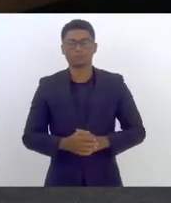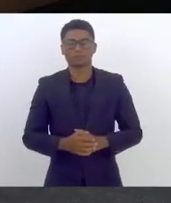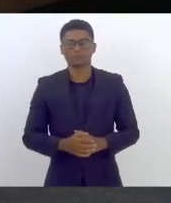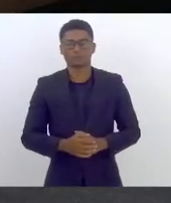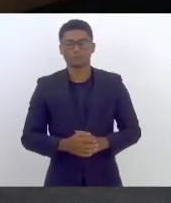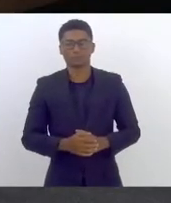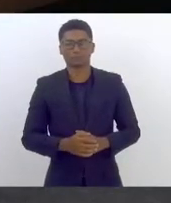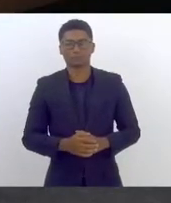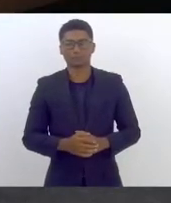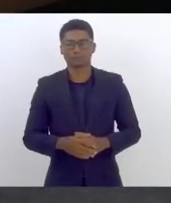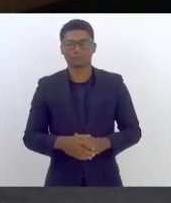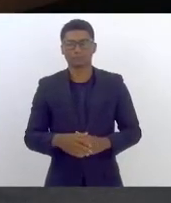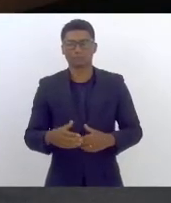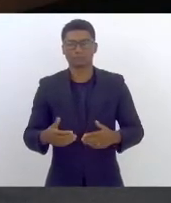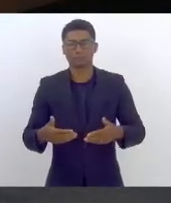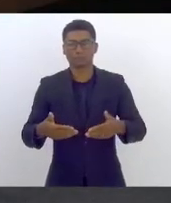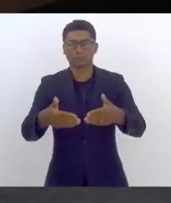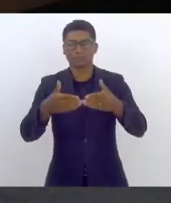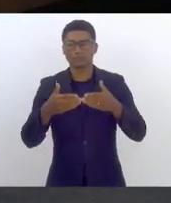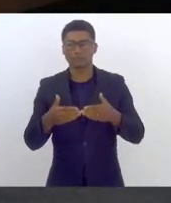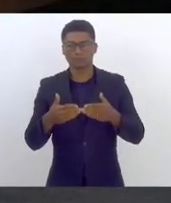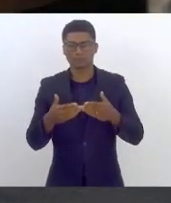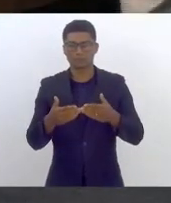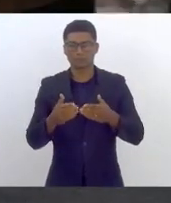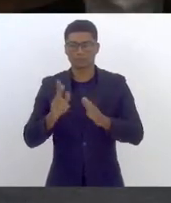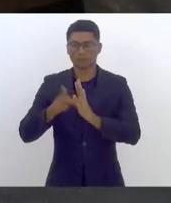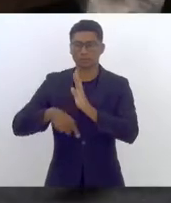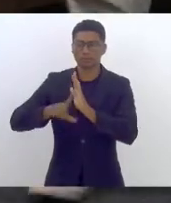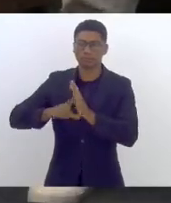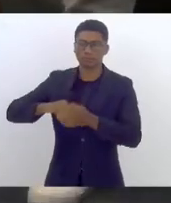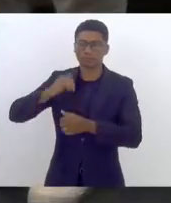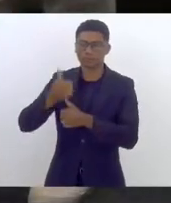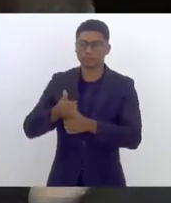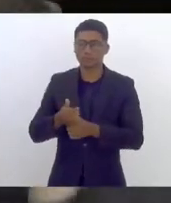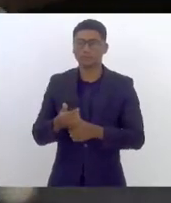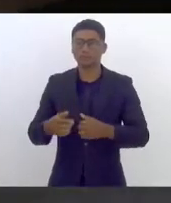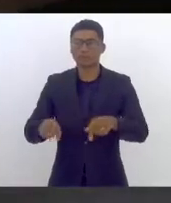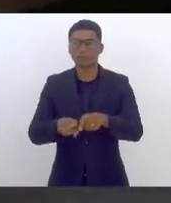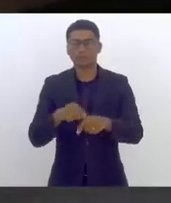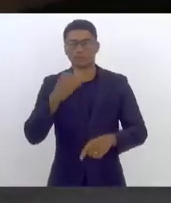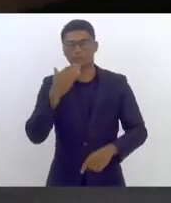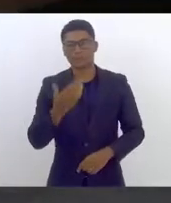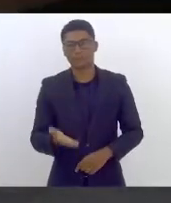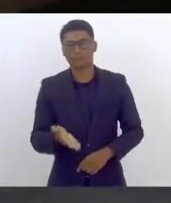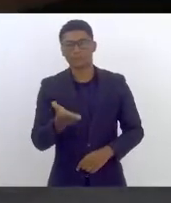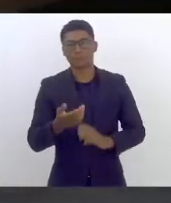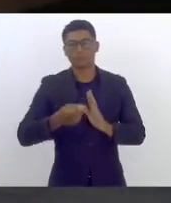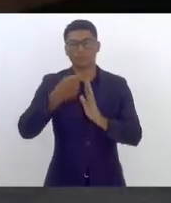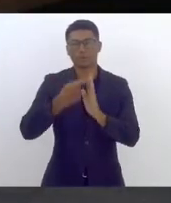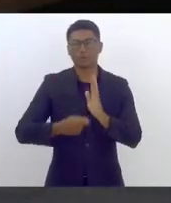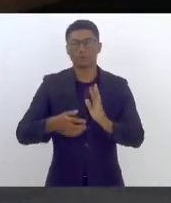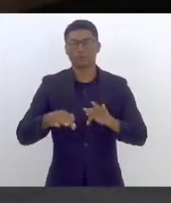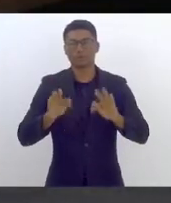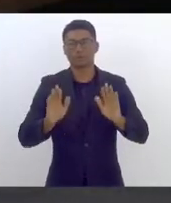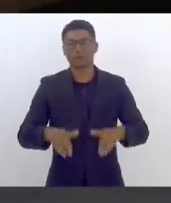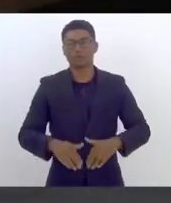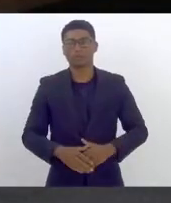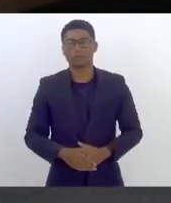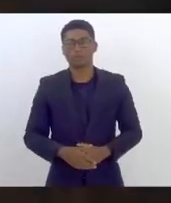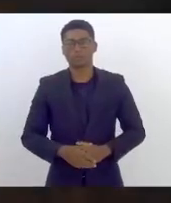concluindo por substitutivo e pedindo a vossa excelência forma final de